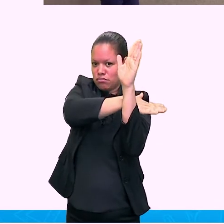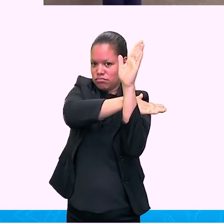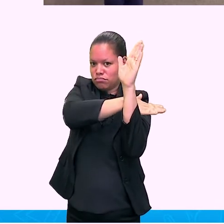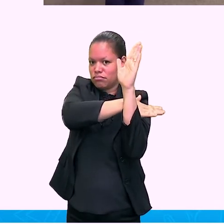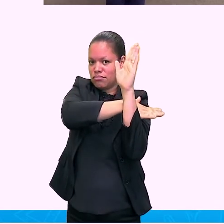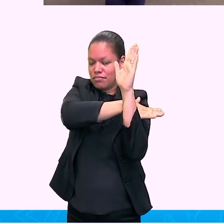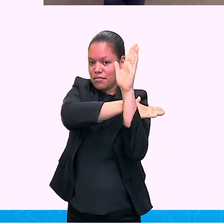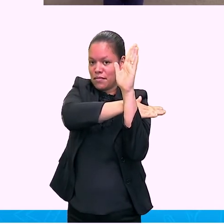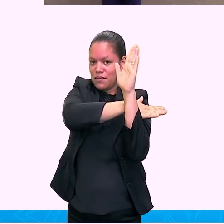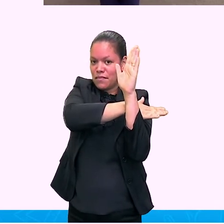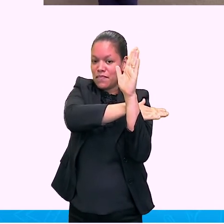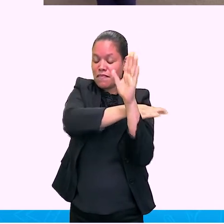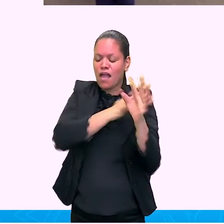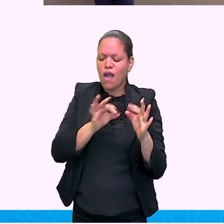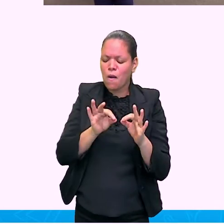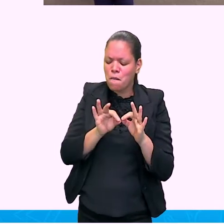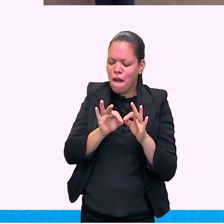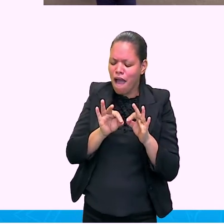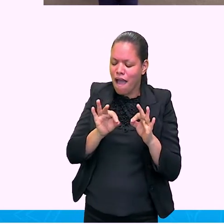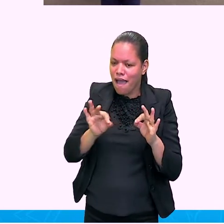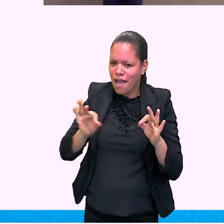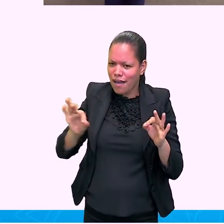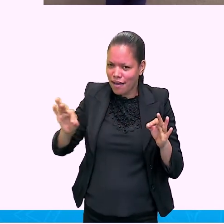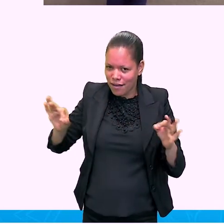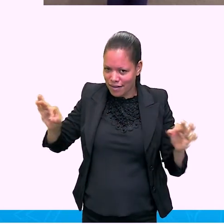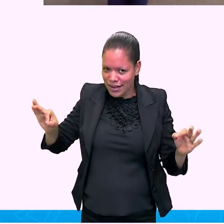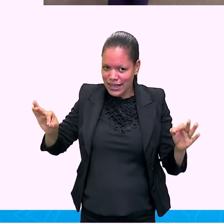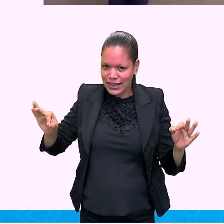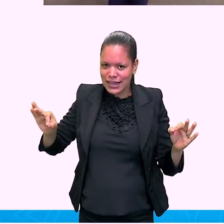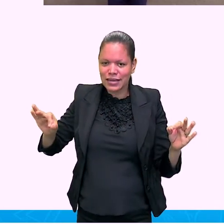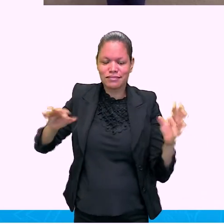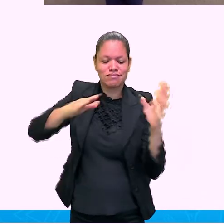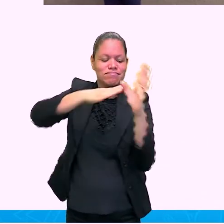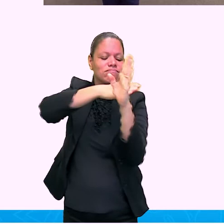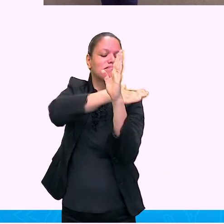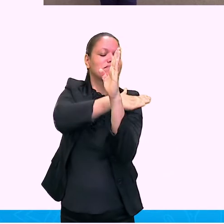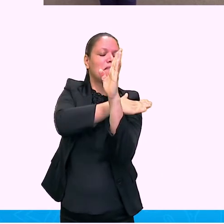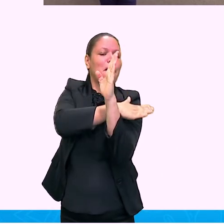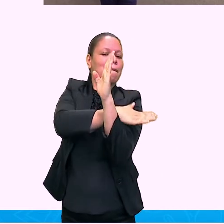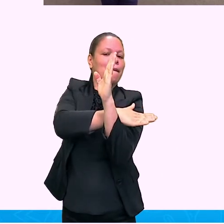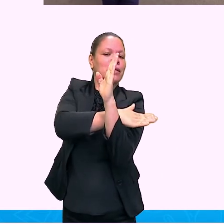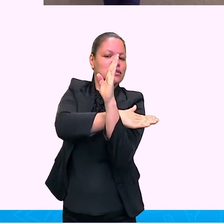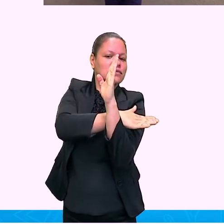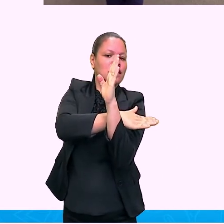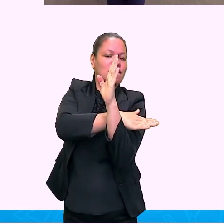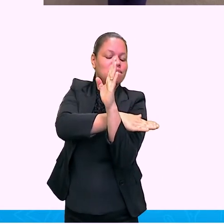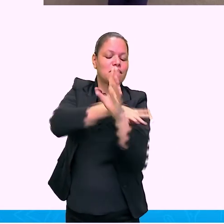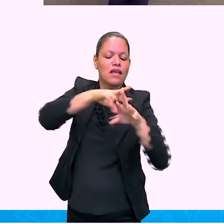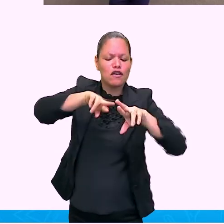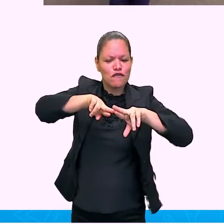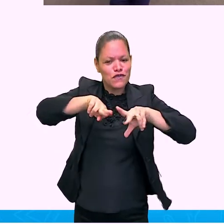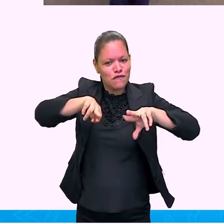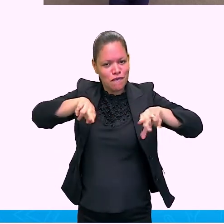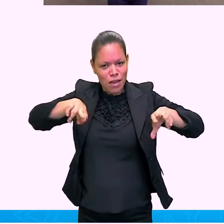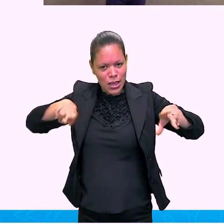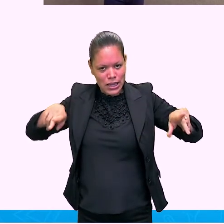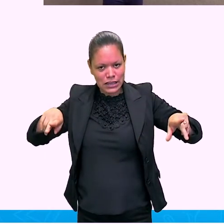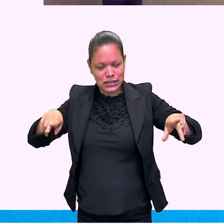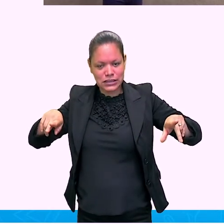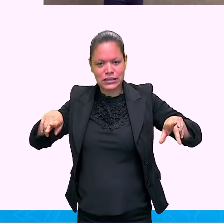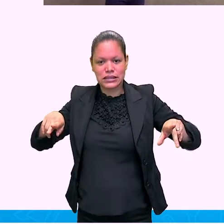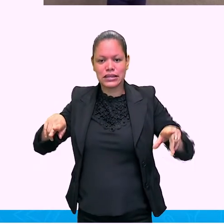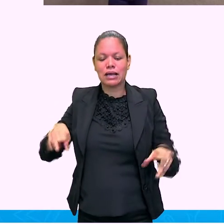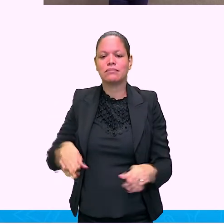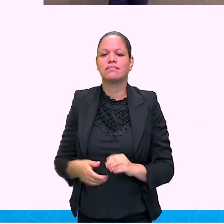uma reta perpendicular. Então, essa é a grande diferença das concorrentes para as perpendiculares.